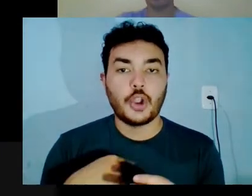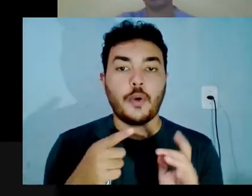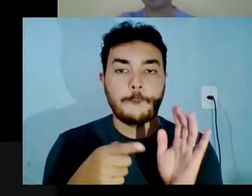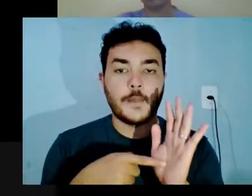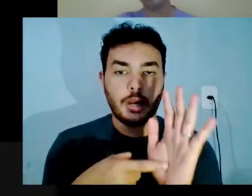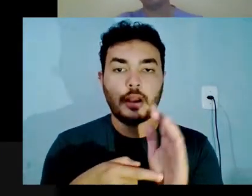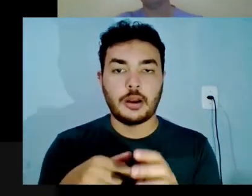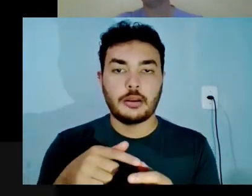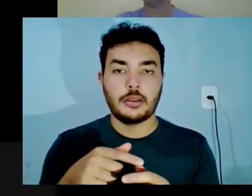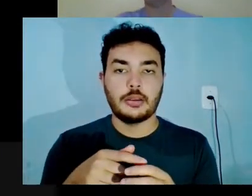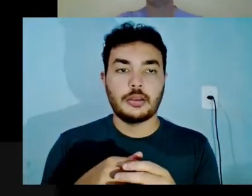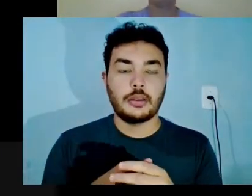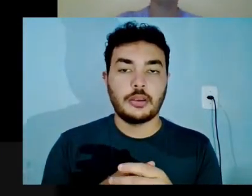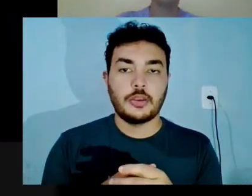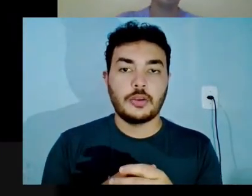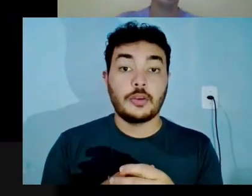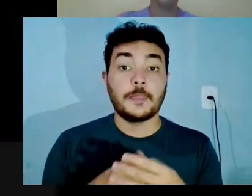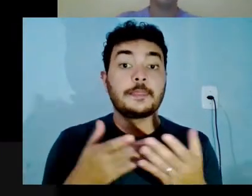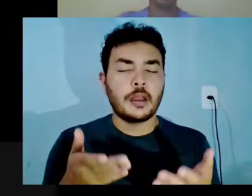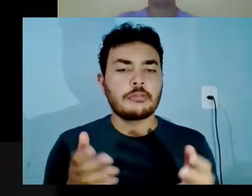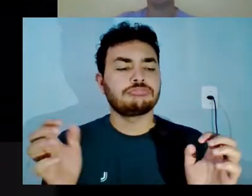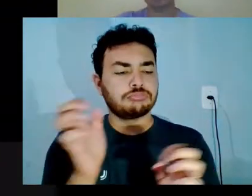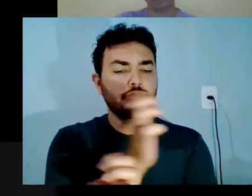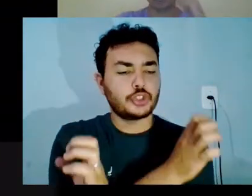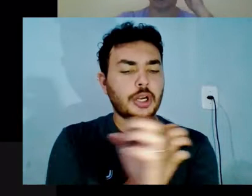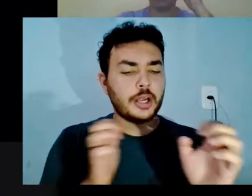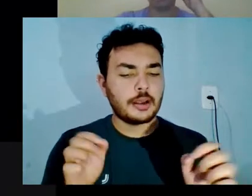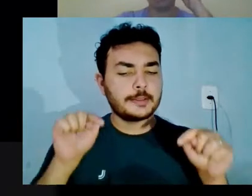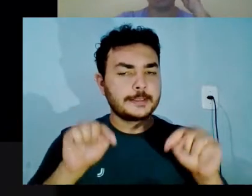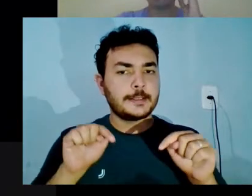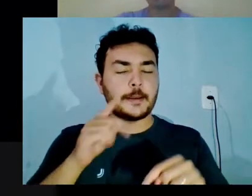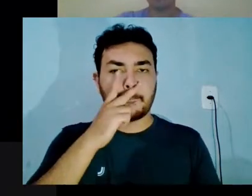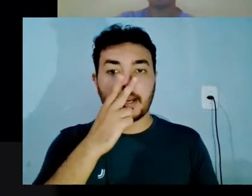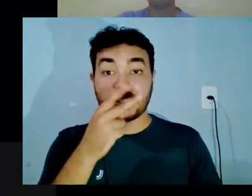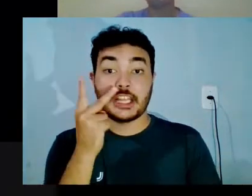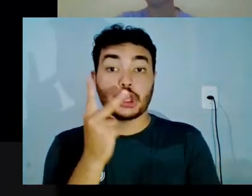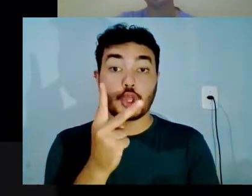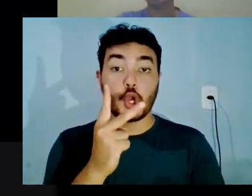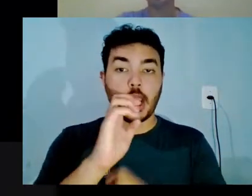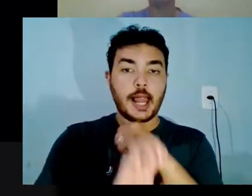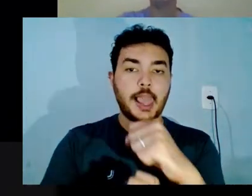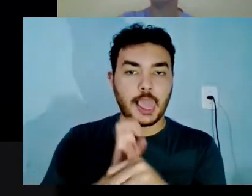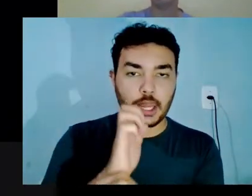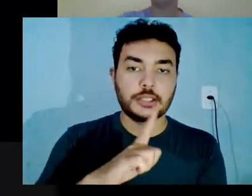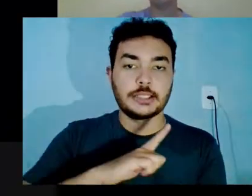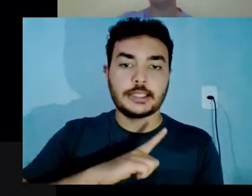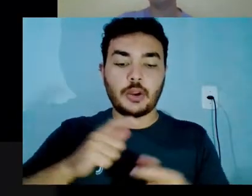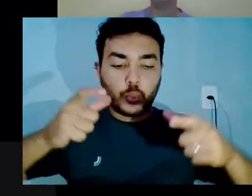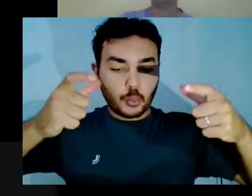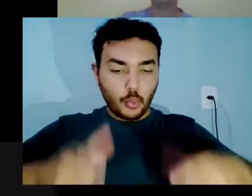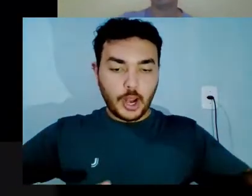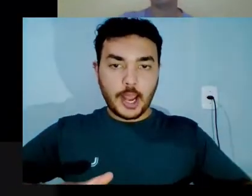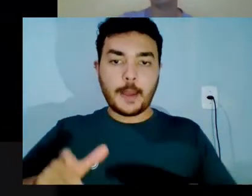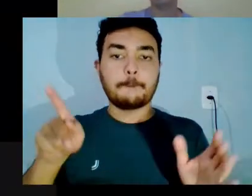slide anterior. Então, com essa ideia, a consequência de dois elétrons ocupando a região do espaço, né, psi